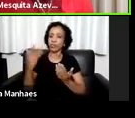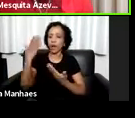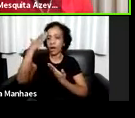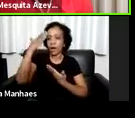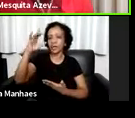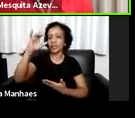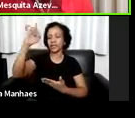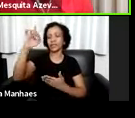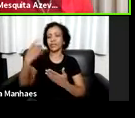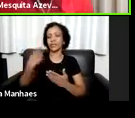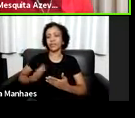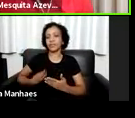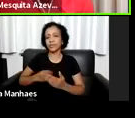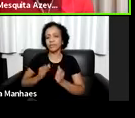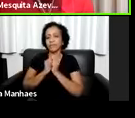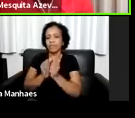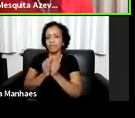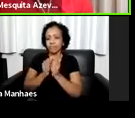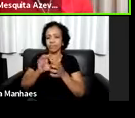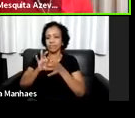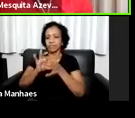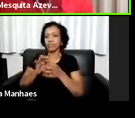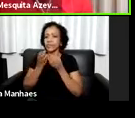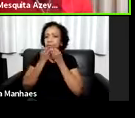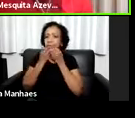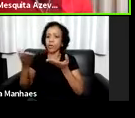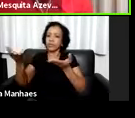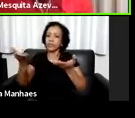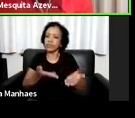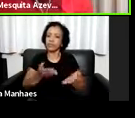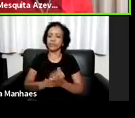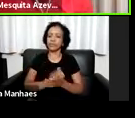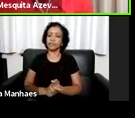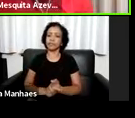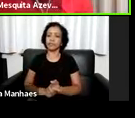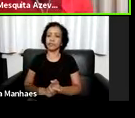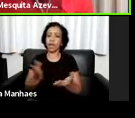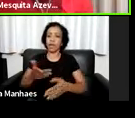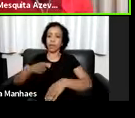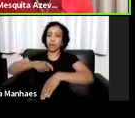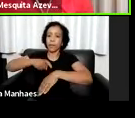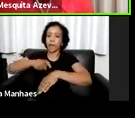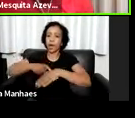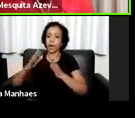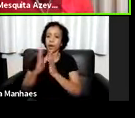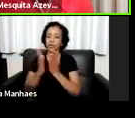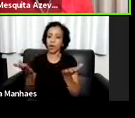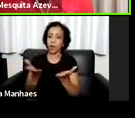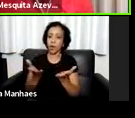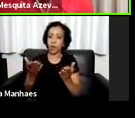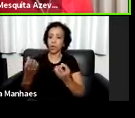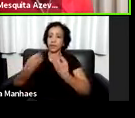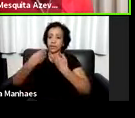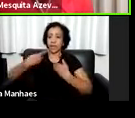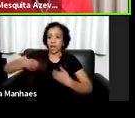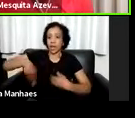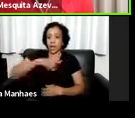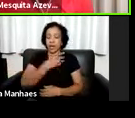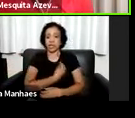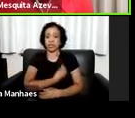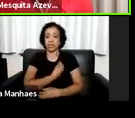Deus. Então é muito bom estarmos juntos. Seja muito bem-vindo para esse momento de oração que está nos ensinando a